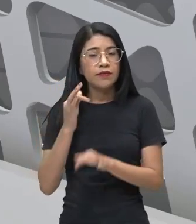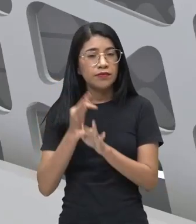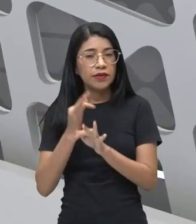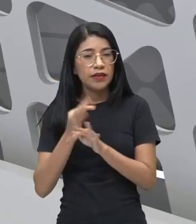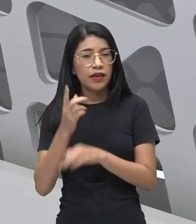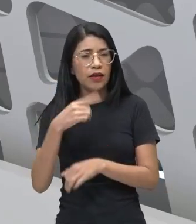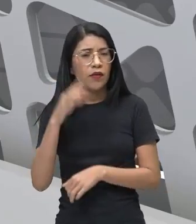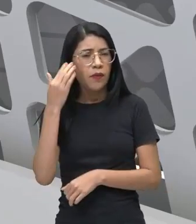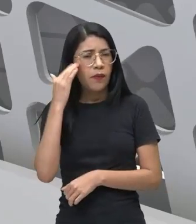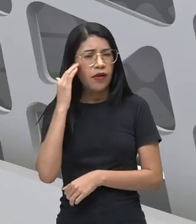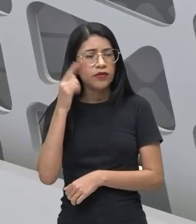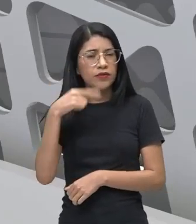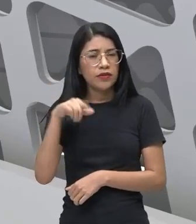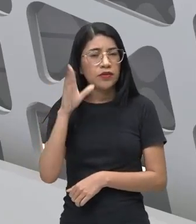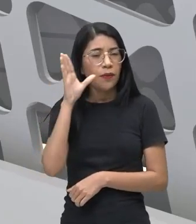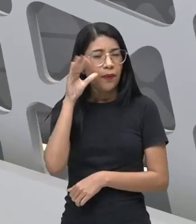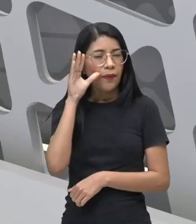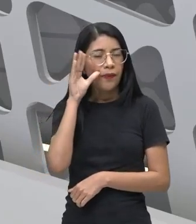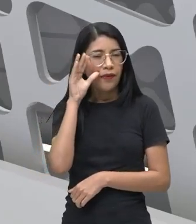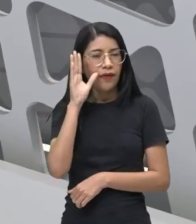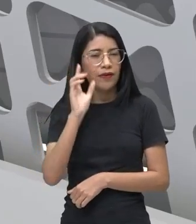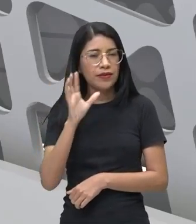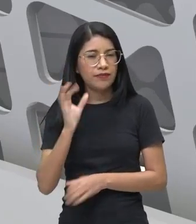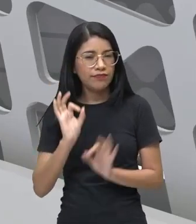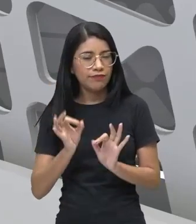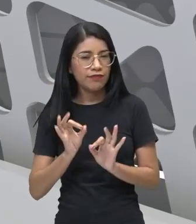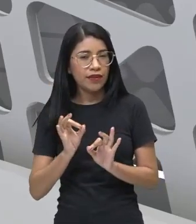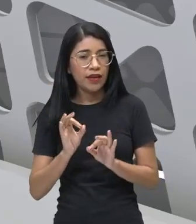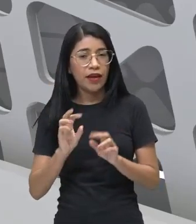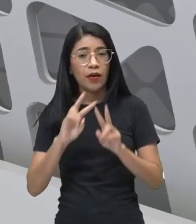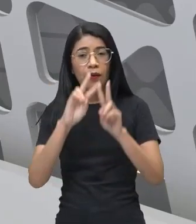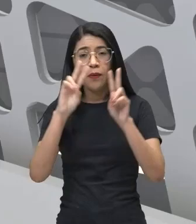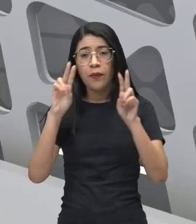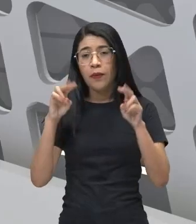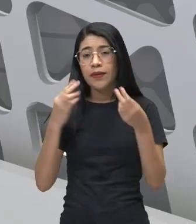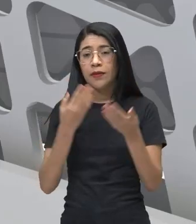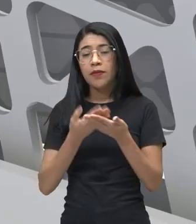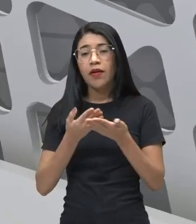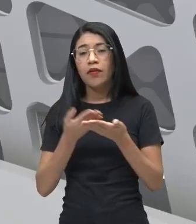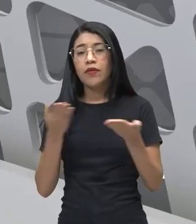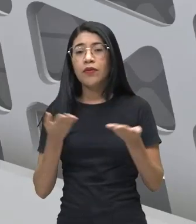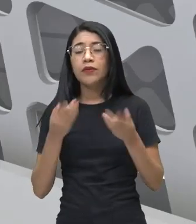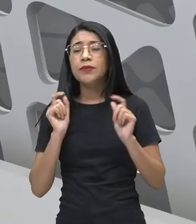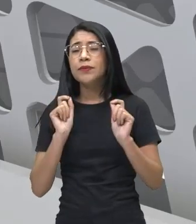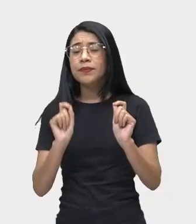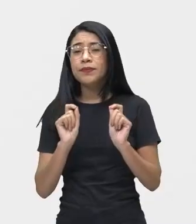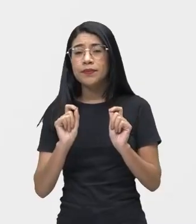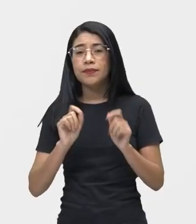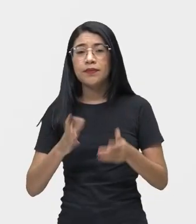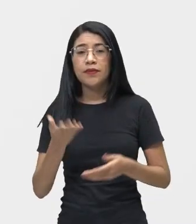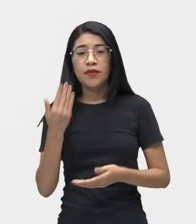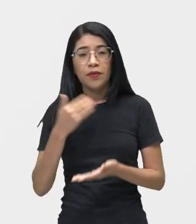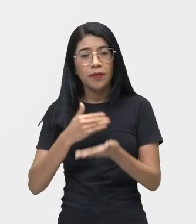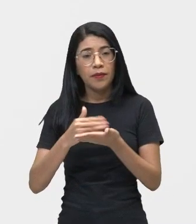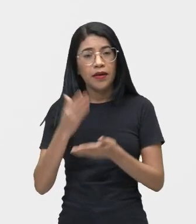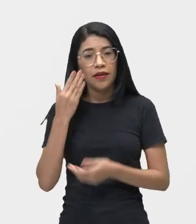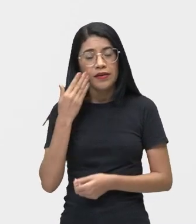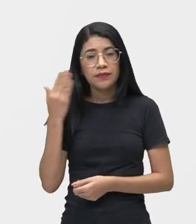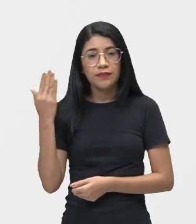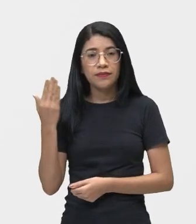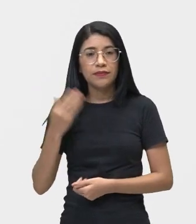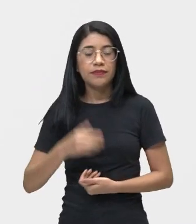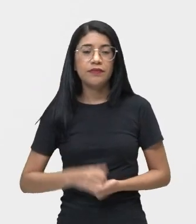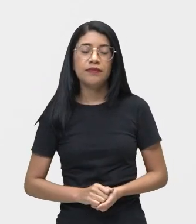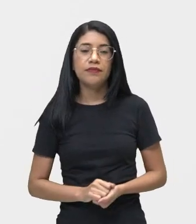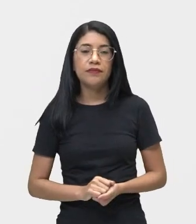que vocês estão curiosos para saber qual é o nosso tema de hoje. Vamos lá conhecer? Olha